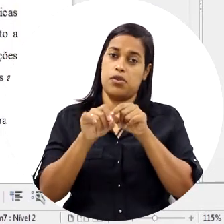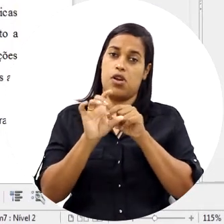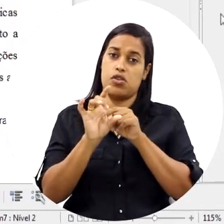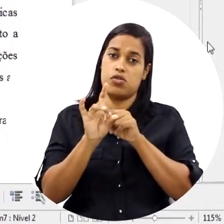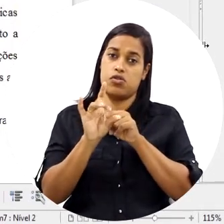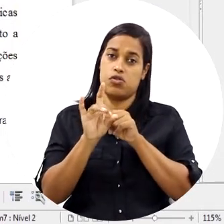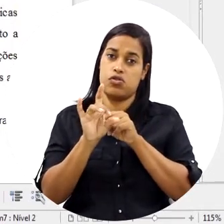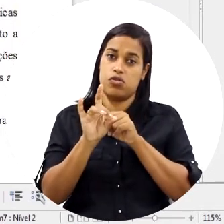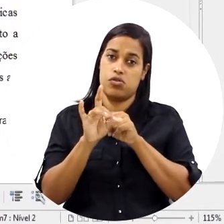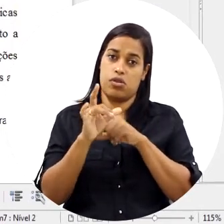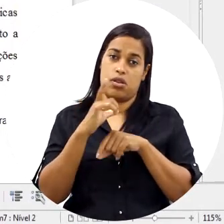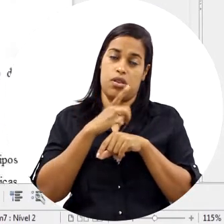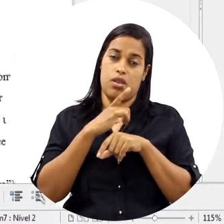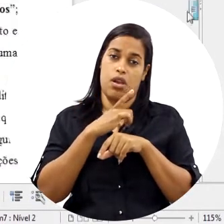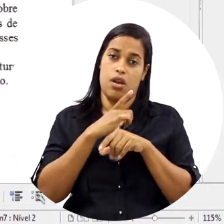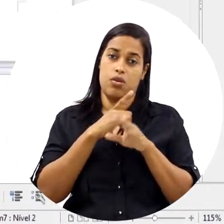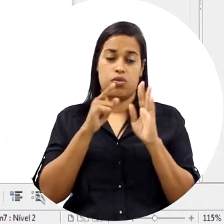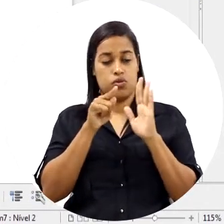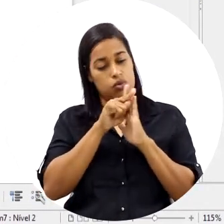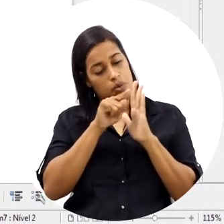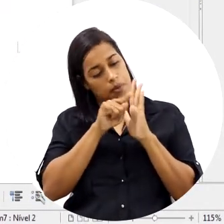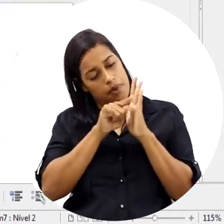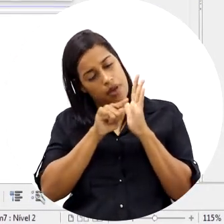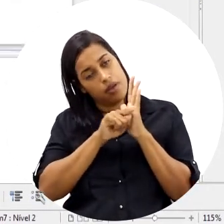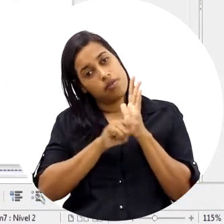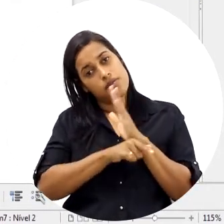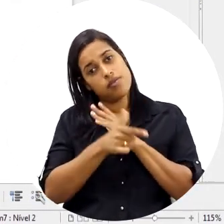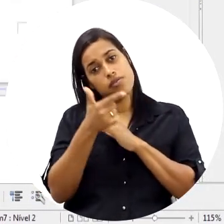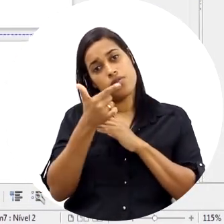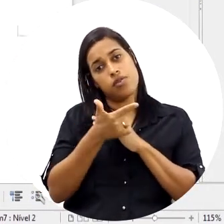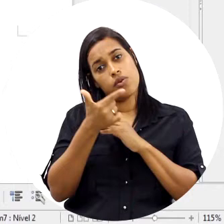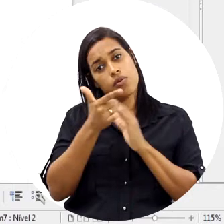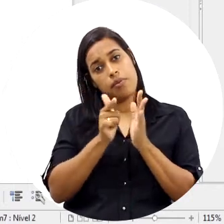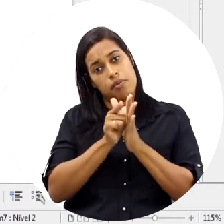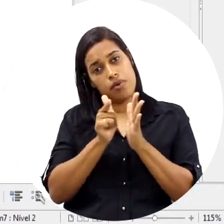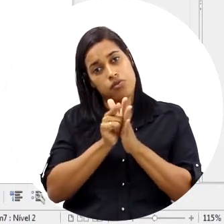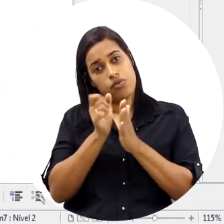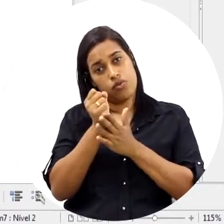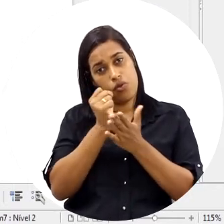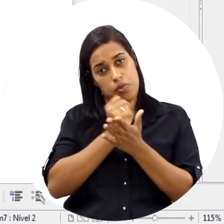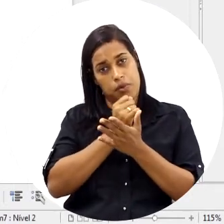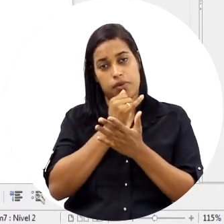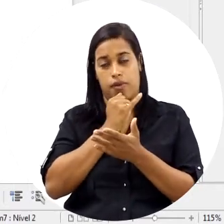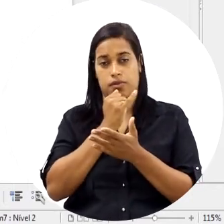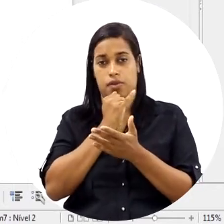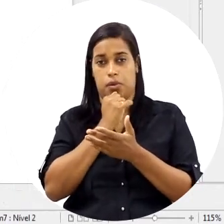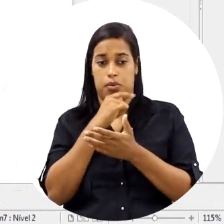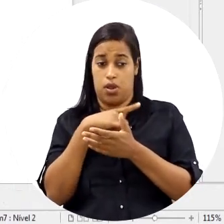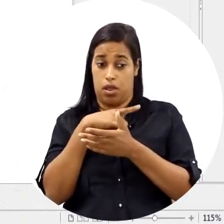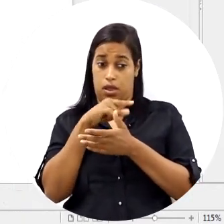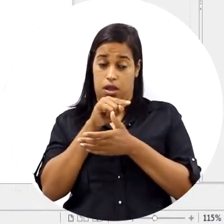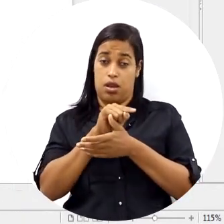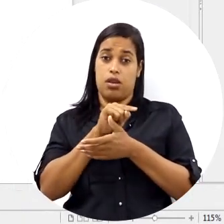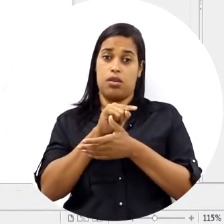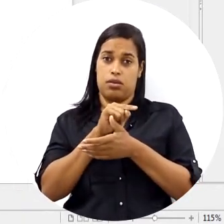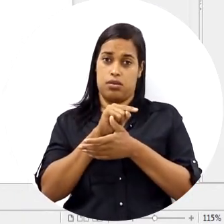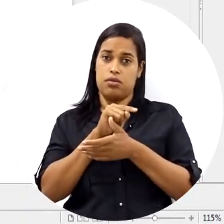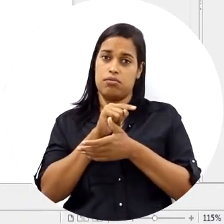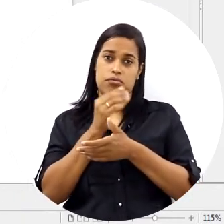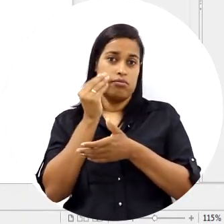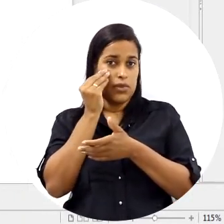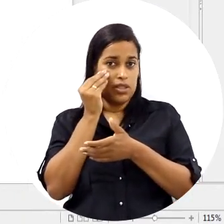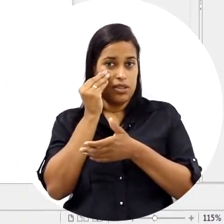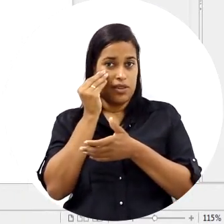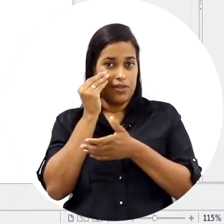o sumário. Então, vamos voltar aqui para a segunda página do nosso documento de exemplo, onde tem aqui o sumário, uma página específica para o sumário. Vamos